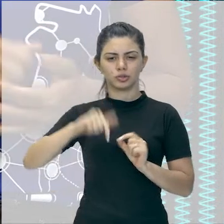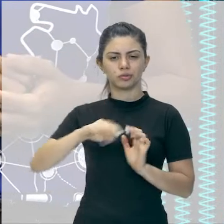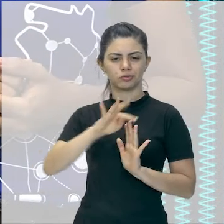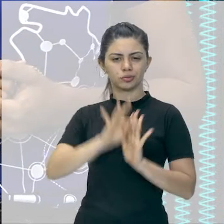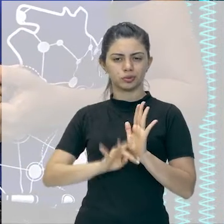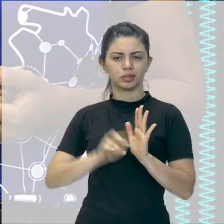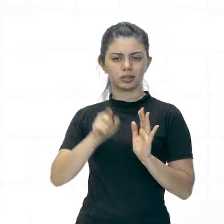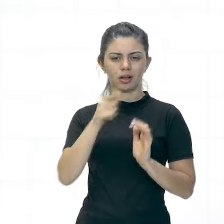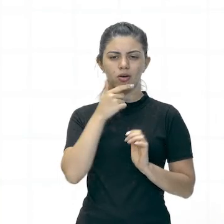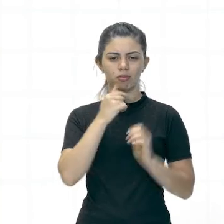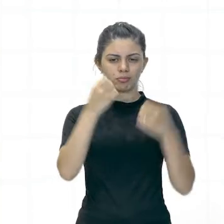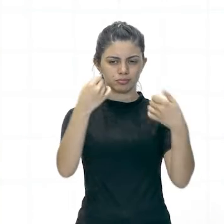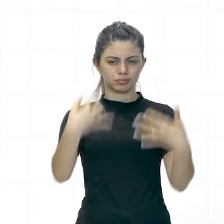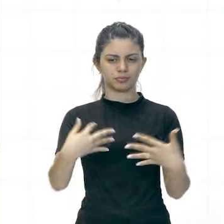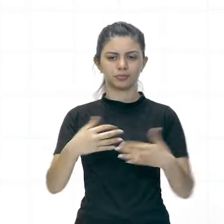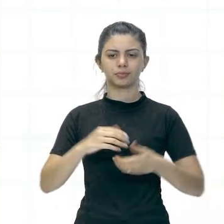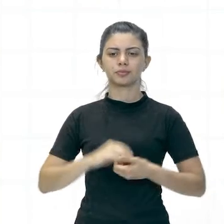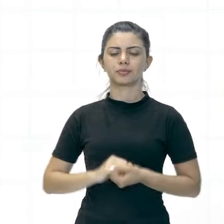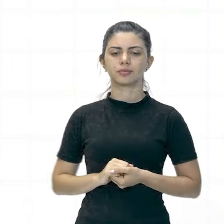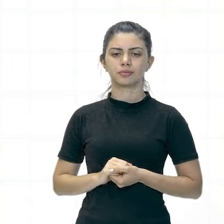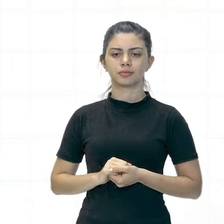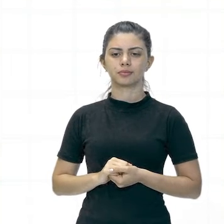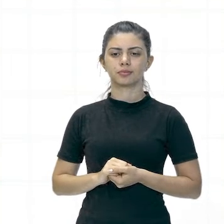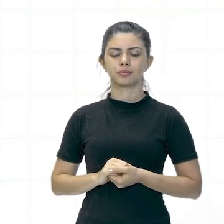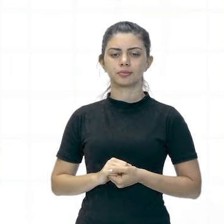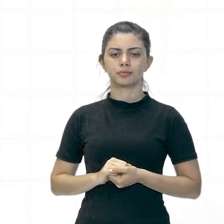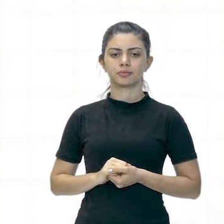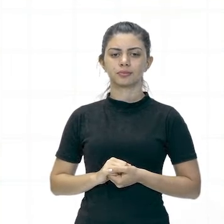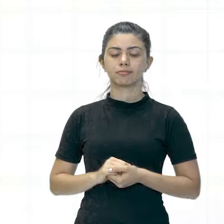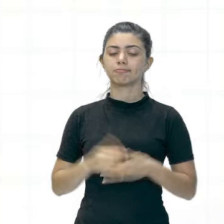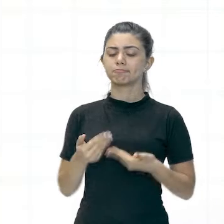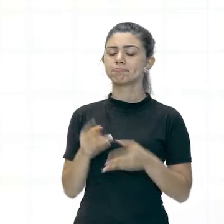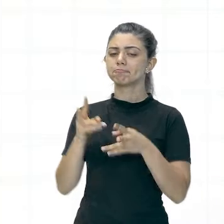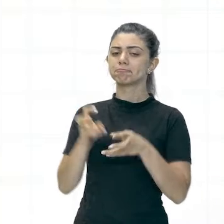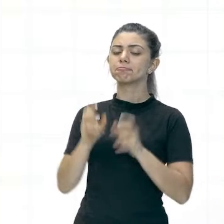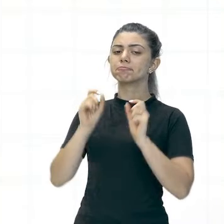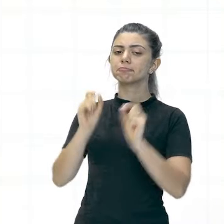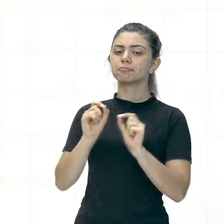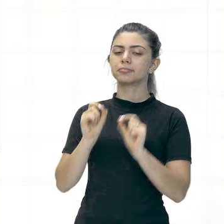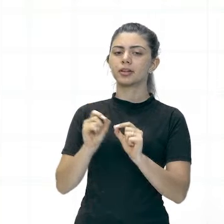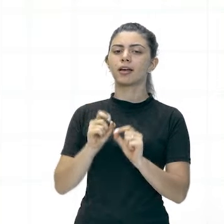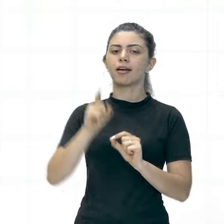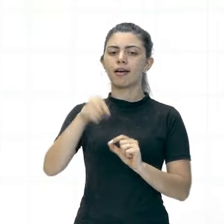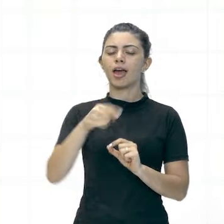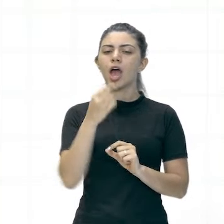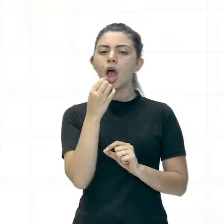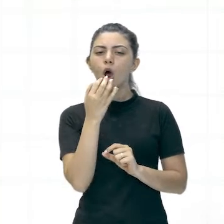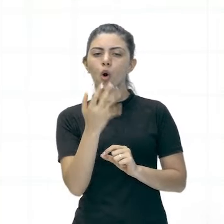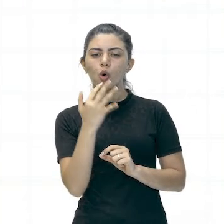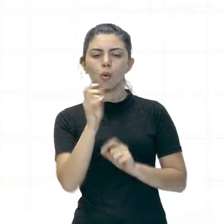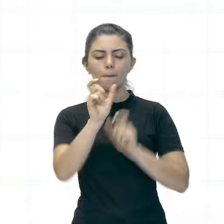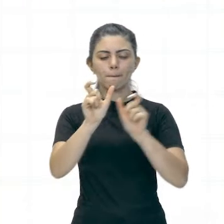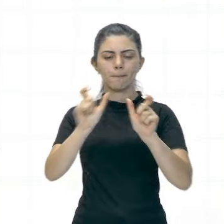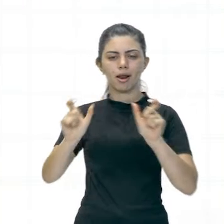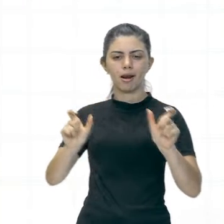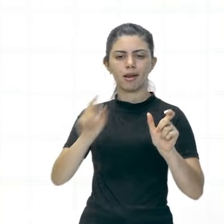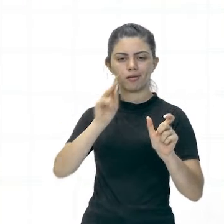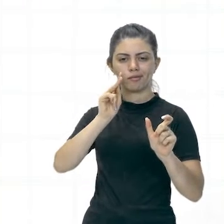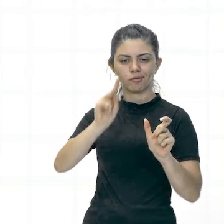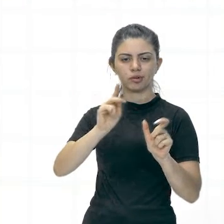ele comentou? Então, olha só, gente. Vocês podem observar, está em destaque aqui, os